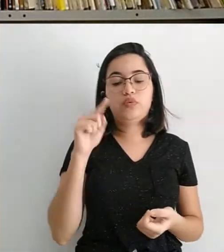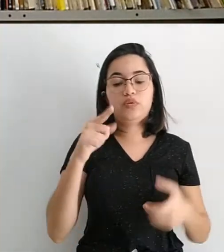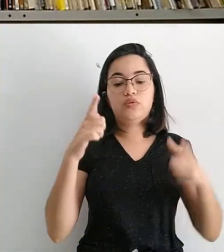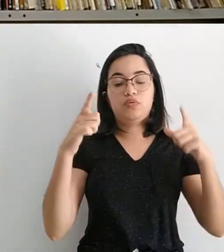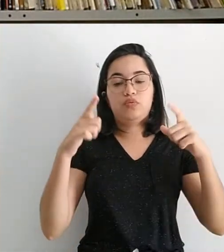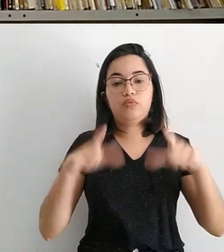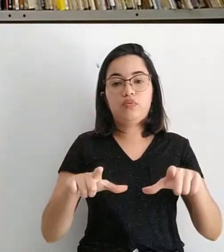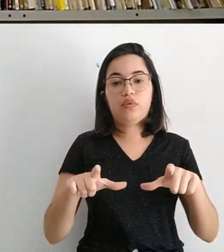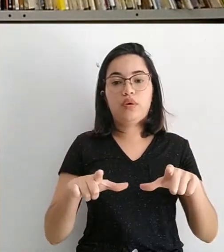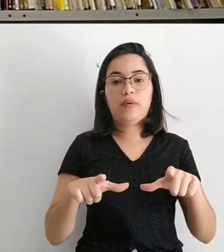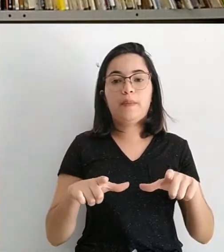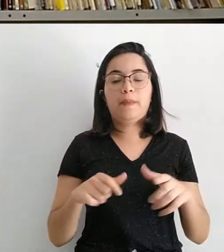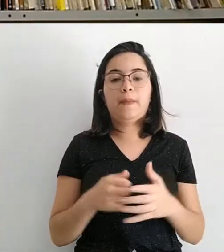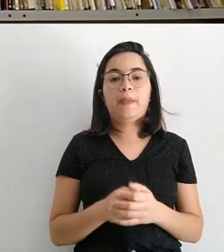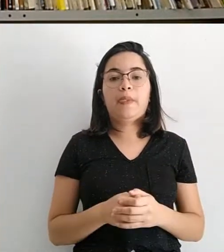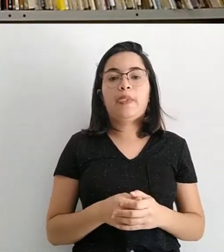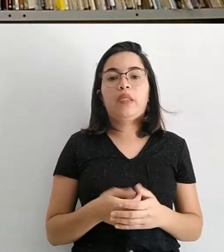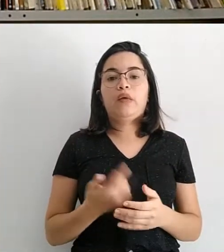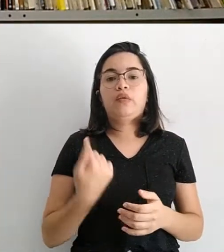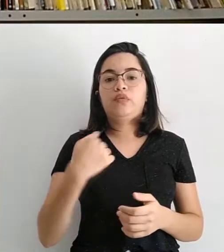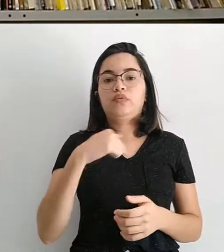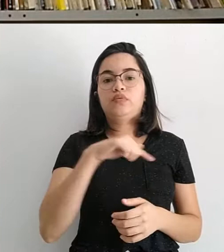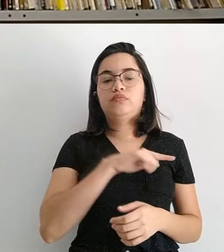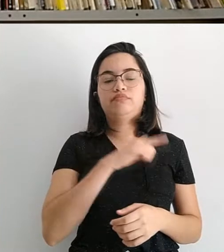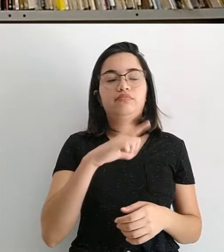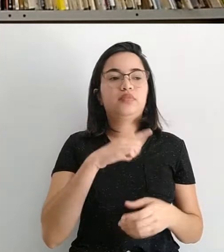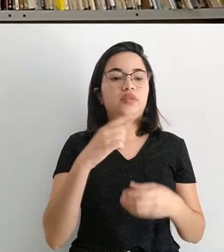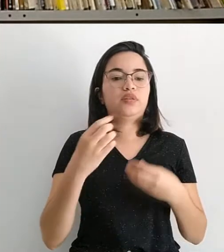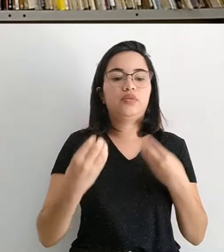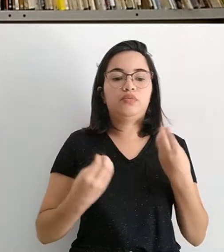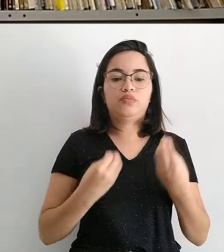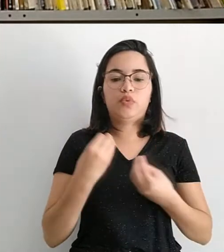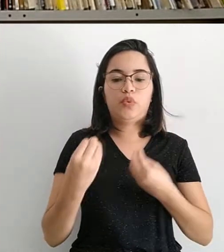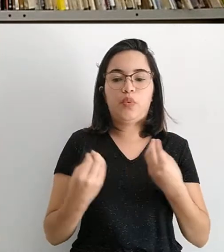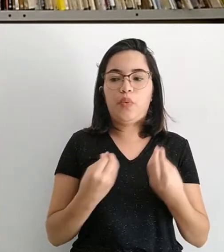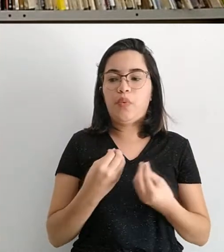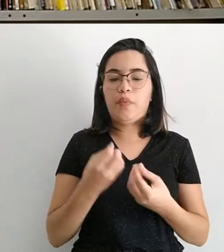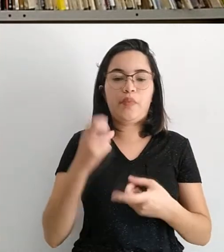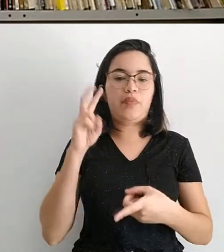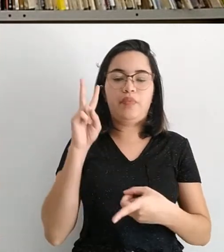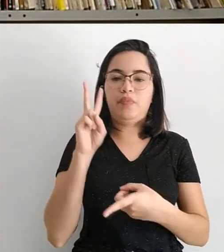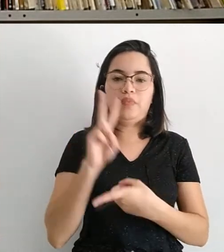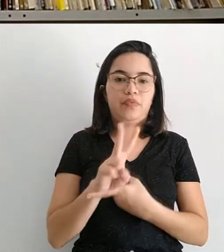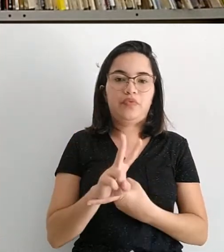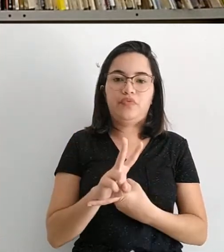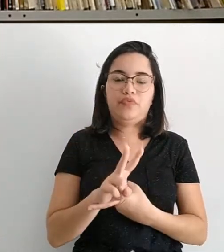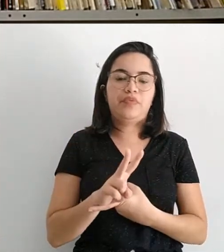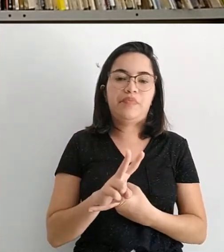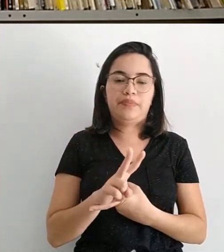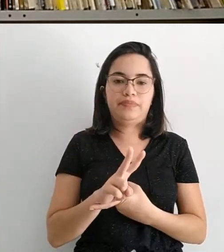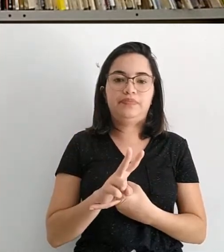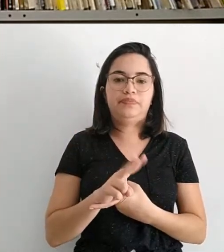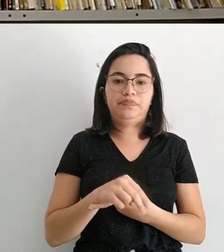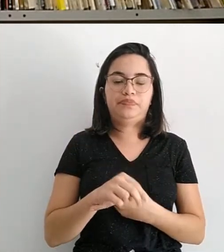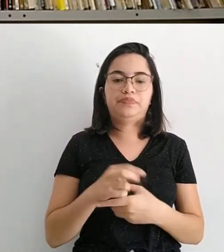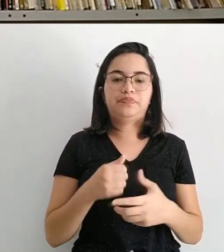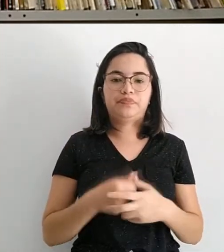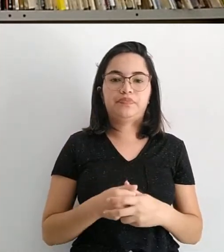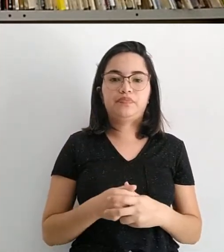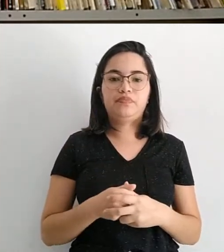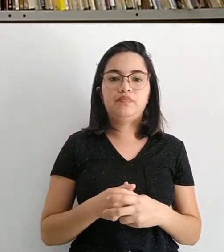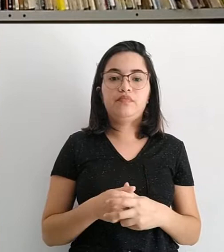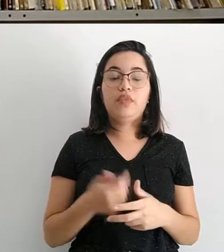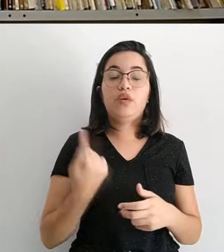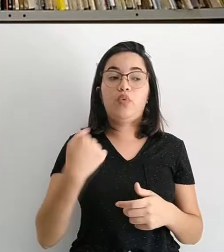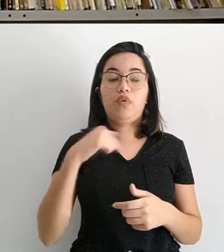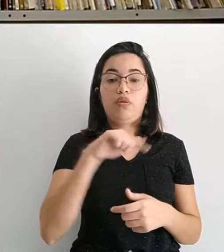esse lugar, nós não teríamos condições de ir lá, ou de vê-lo, contemplá-lo,